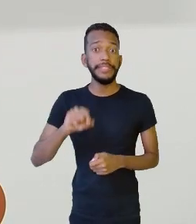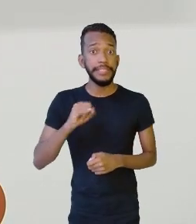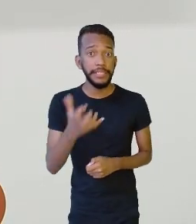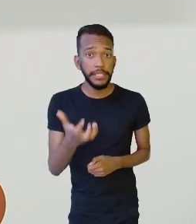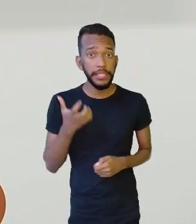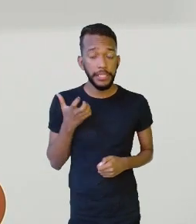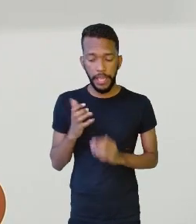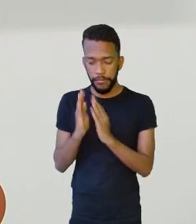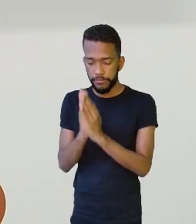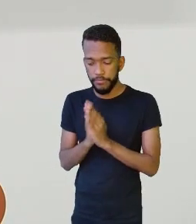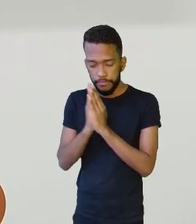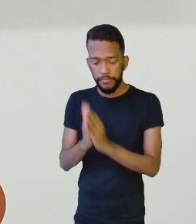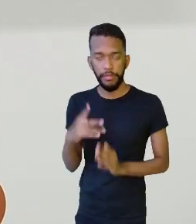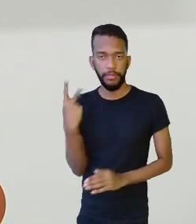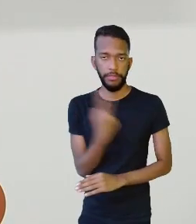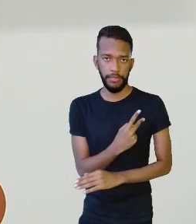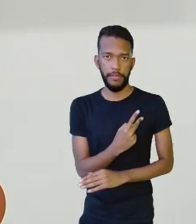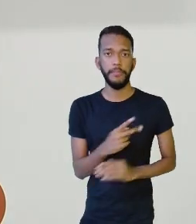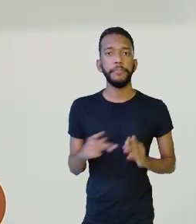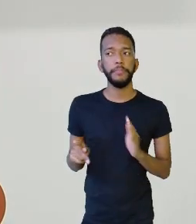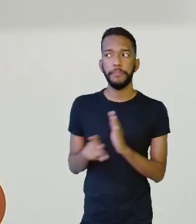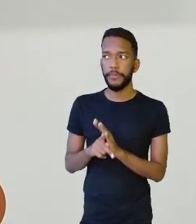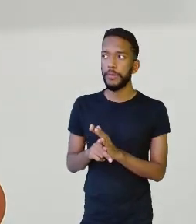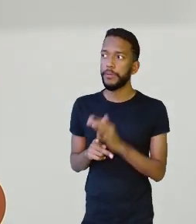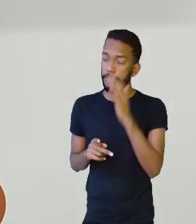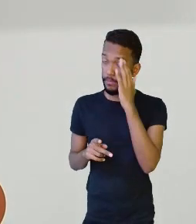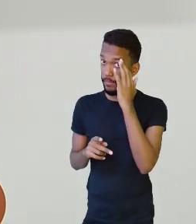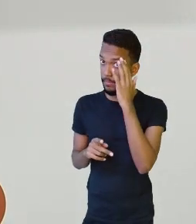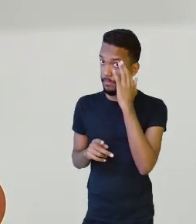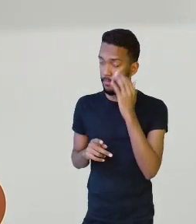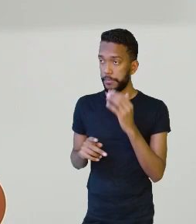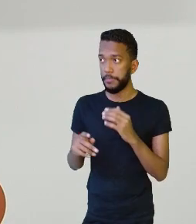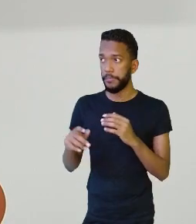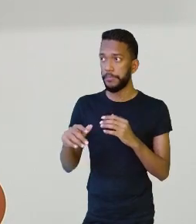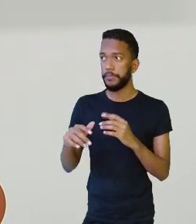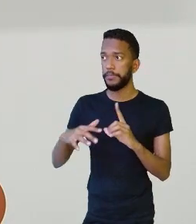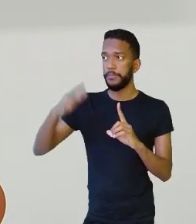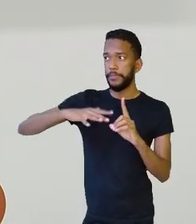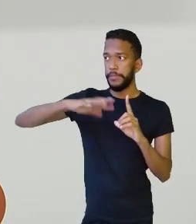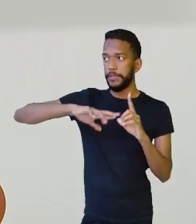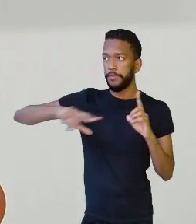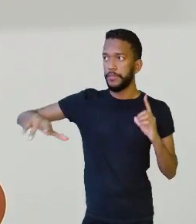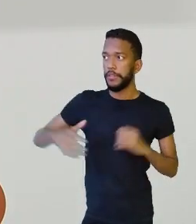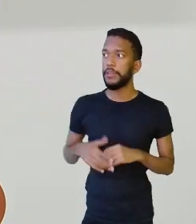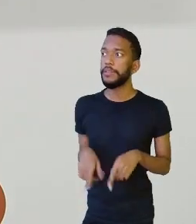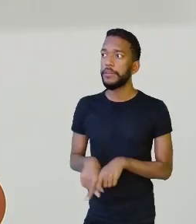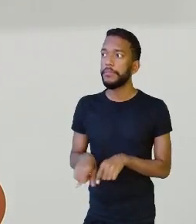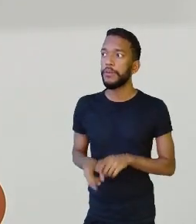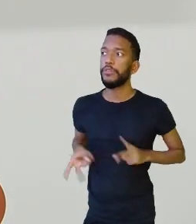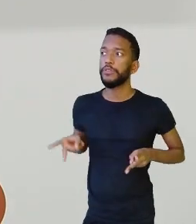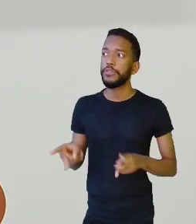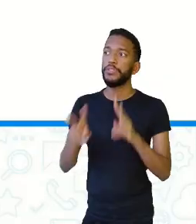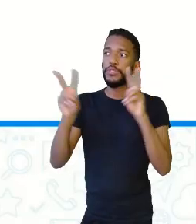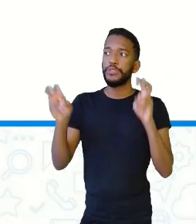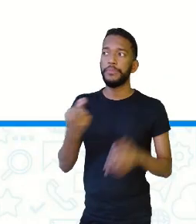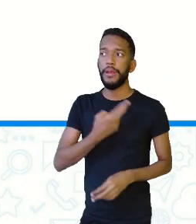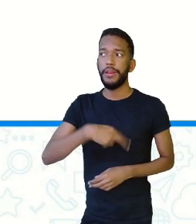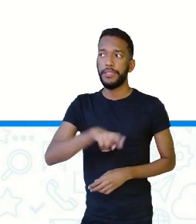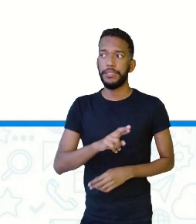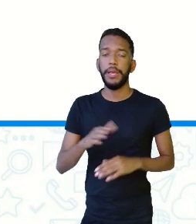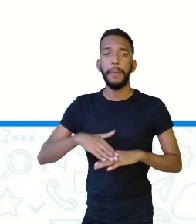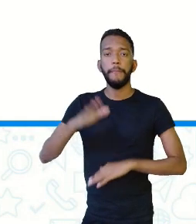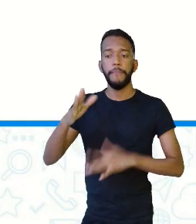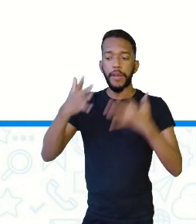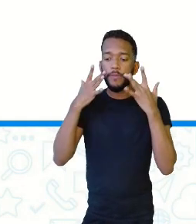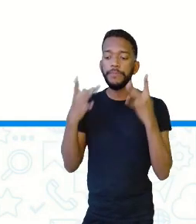suas divindades. Então, continuando ainda sobre a religiosidade, as religiões que mais